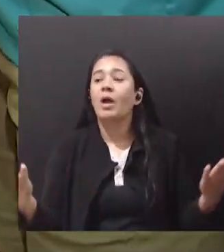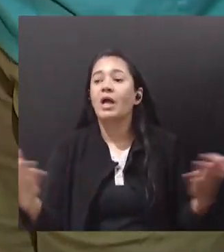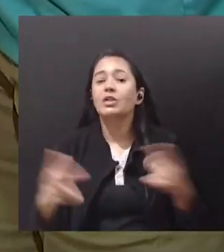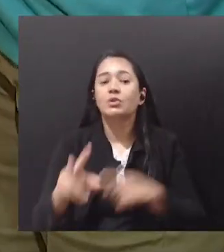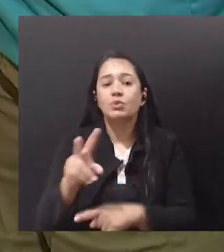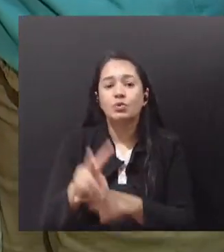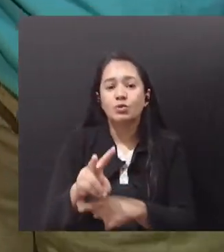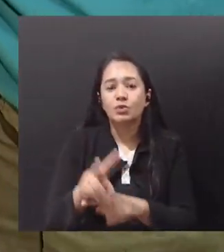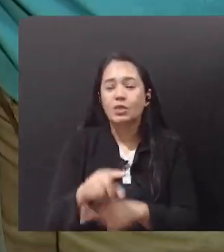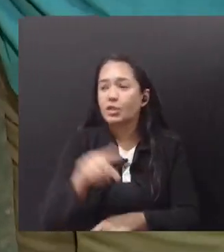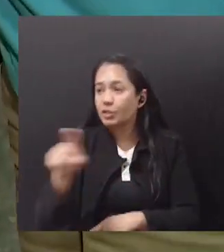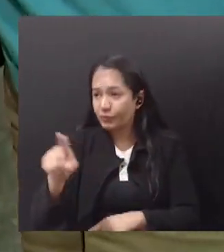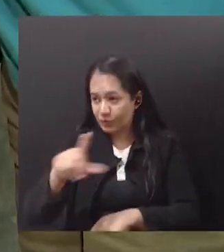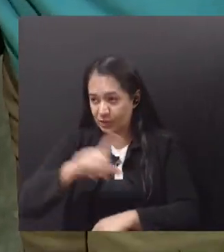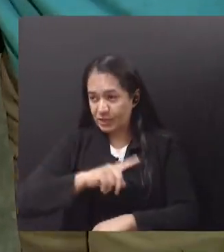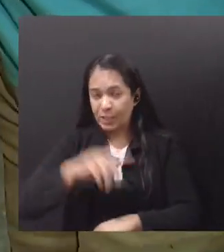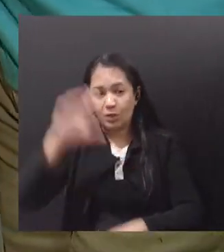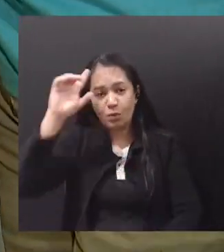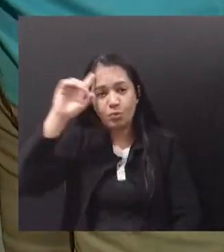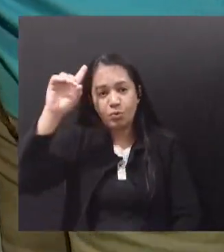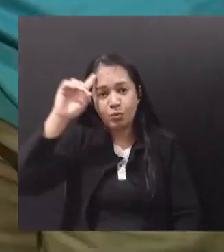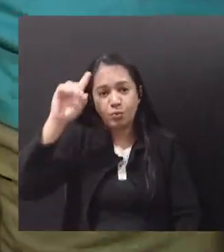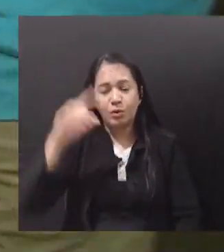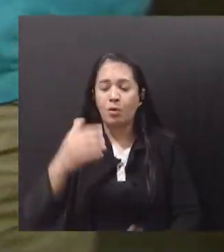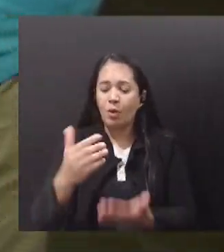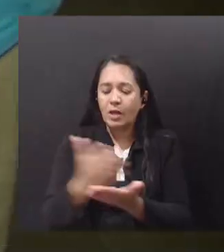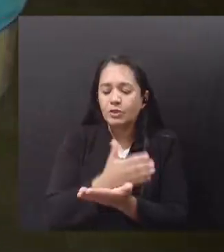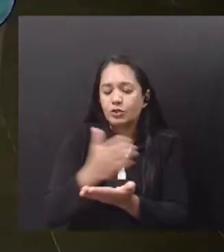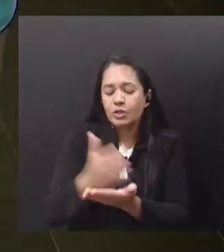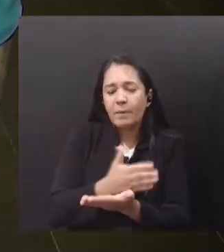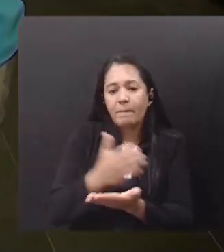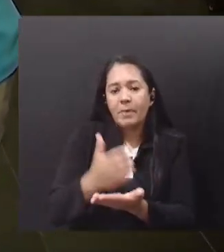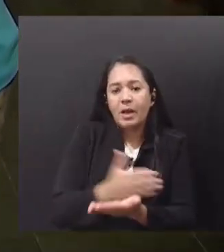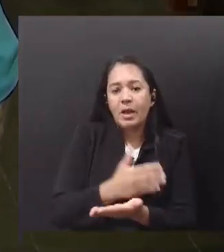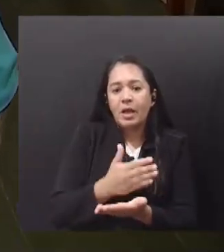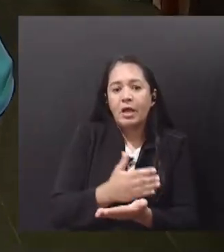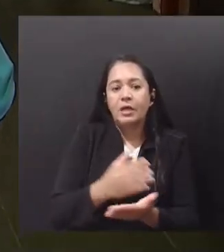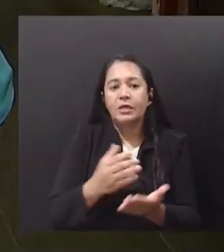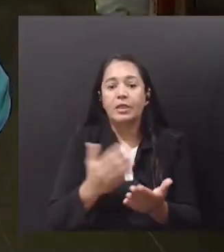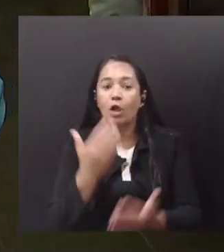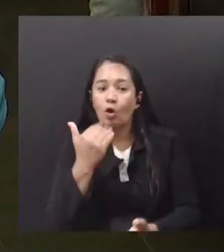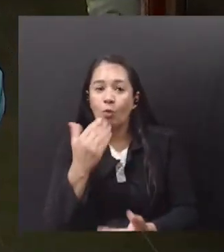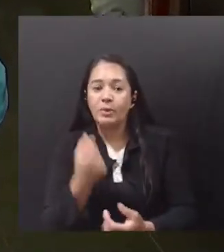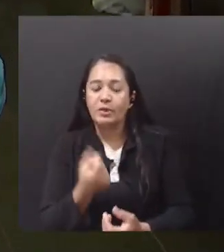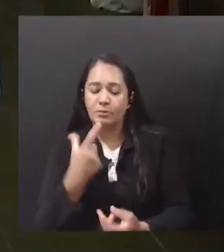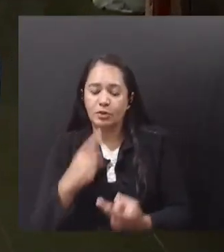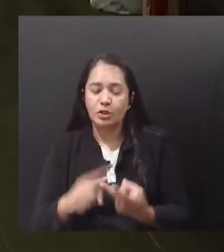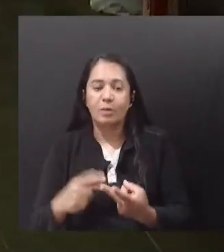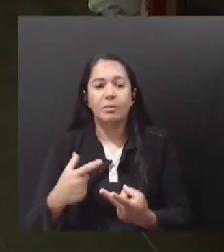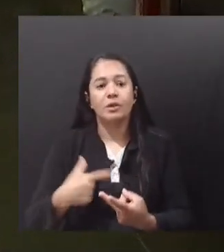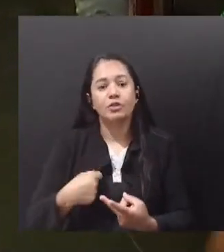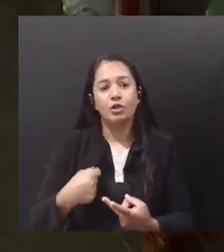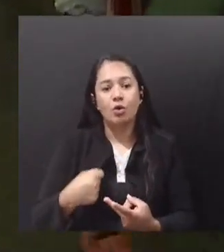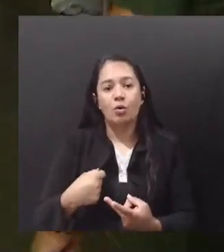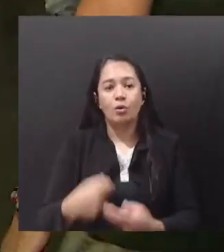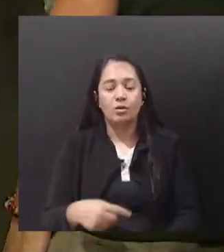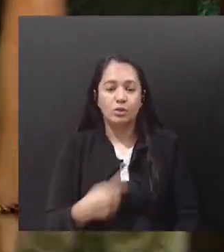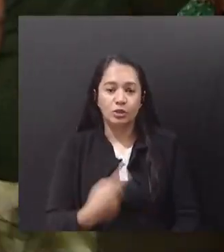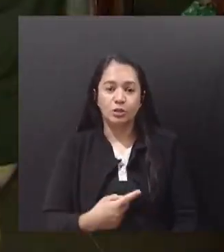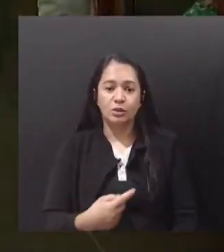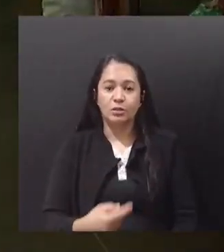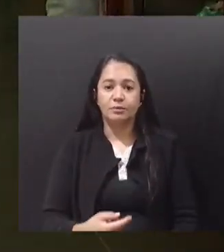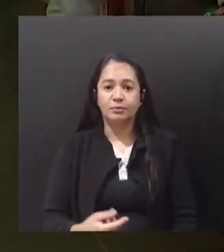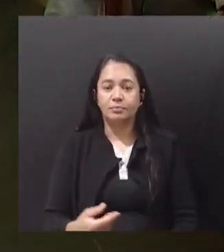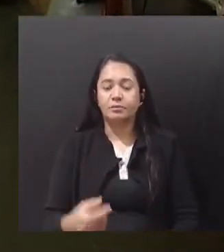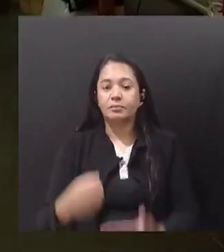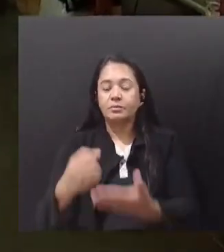que vocês têm no dia a dia quando separam roupas, alimentos e até medicamentos? Então, nós recebemos essas